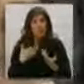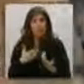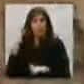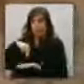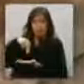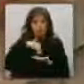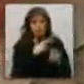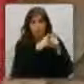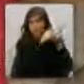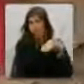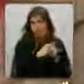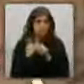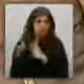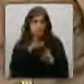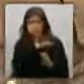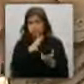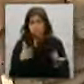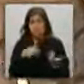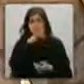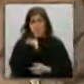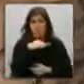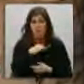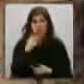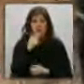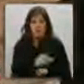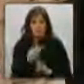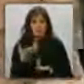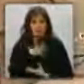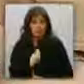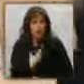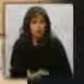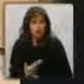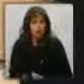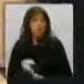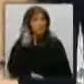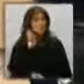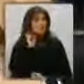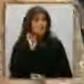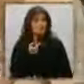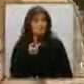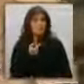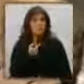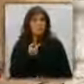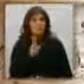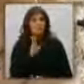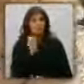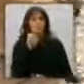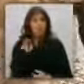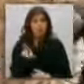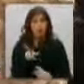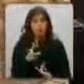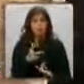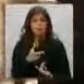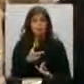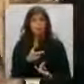diferentes deste casas familiares das vítimas gostariam então de ouvir aqui a João Gouveia